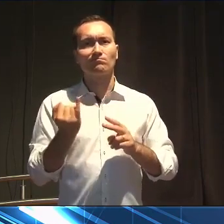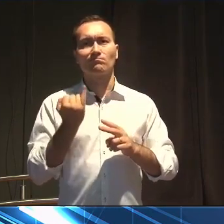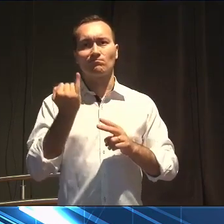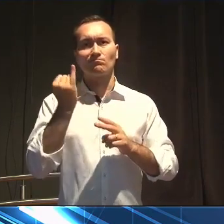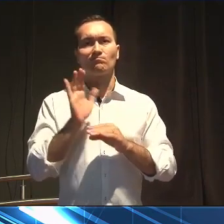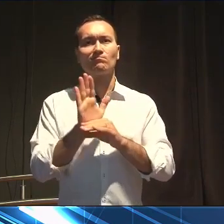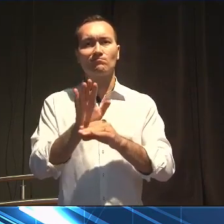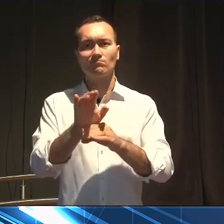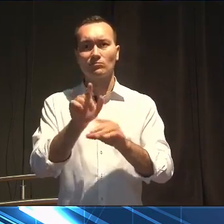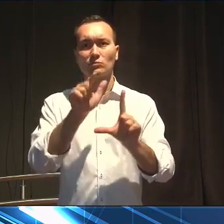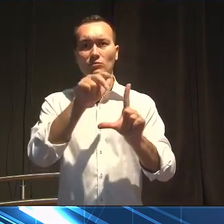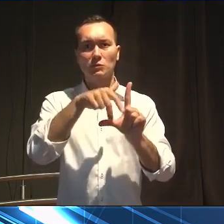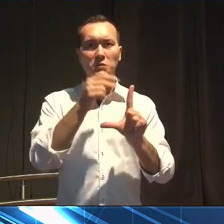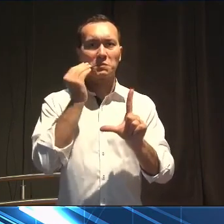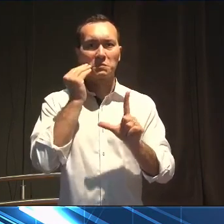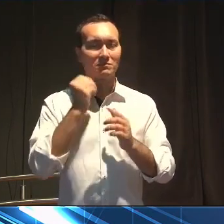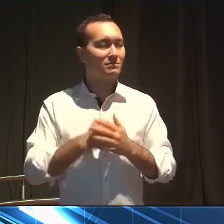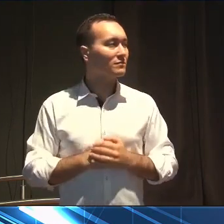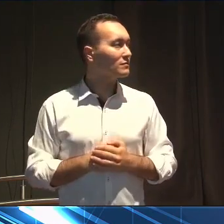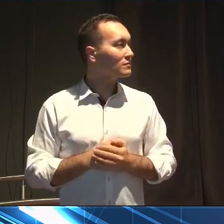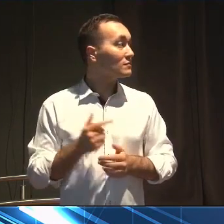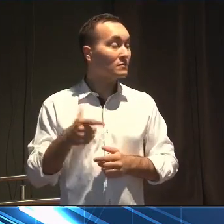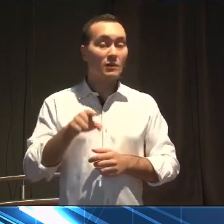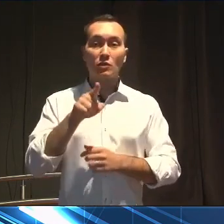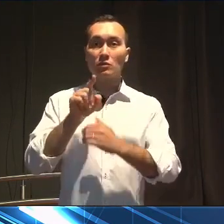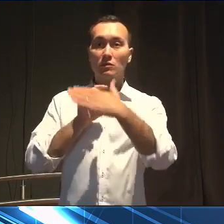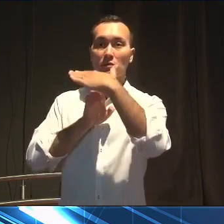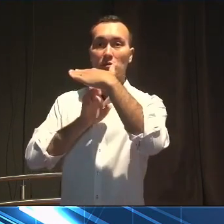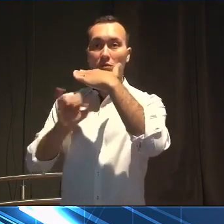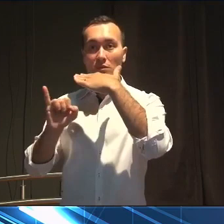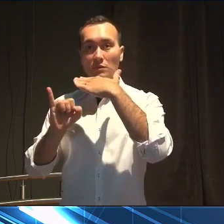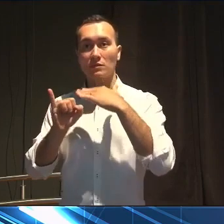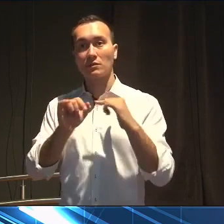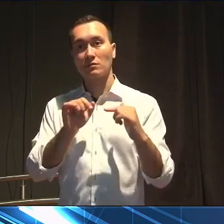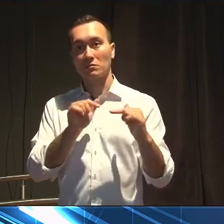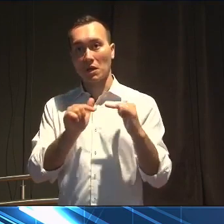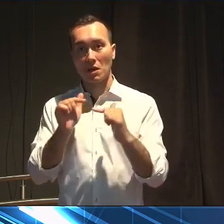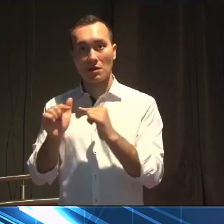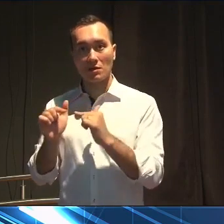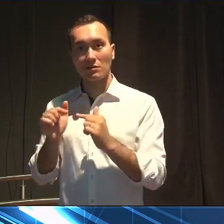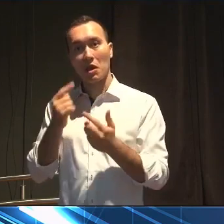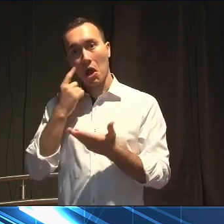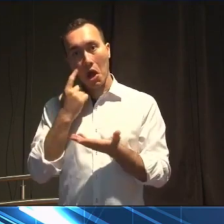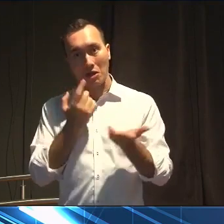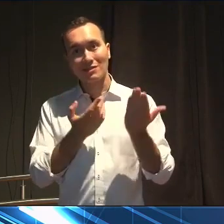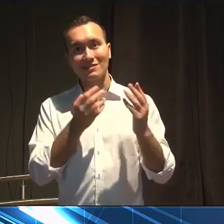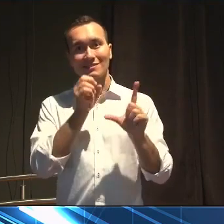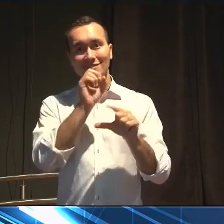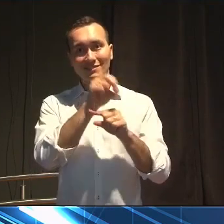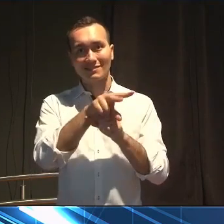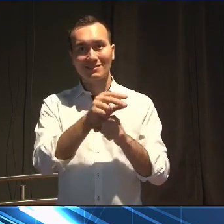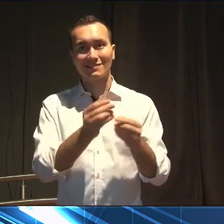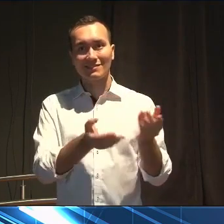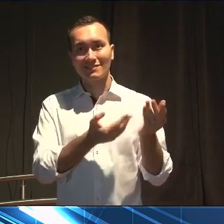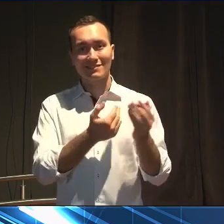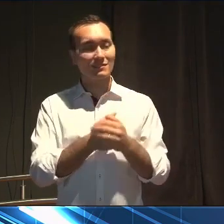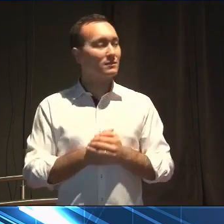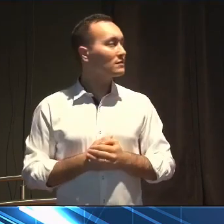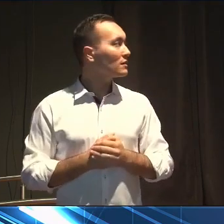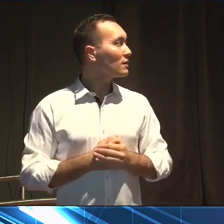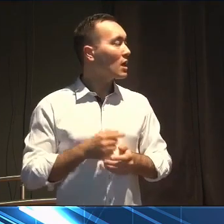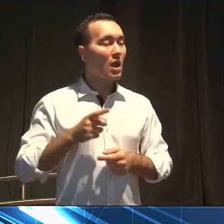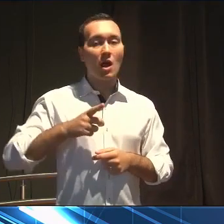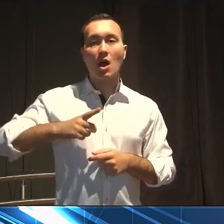Mas quem tiver startup, quem trabalhar em alguma startup, por favor, visite esse site aqui, nvidia.com/startups. A gente tem um programa